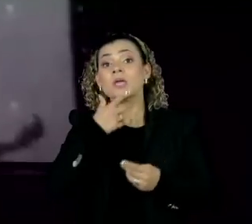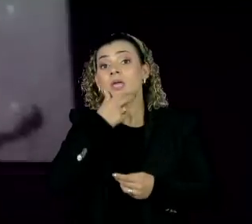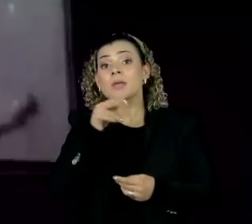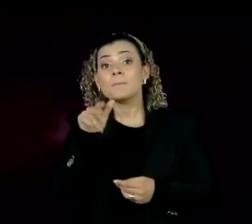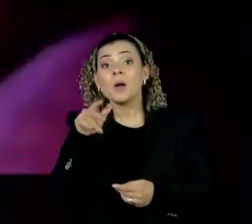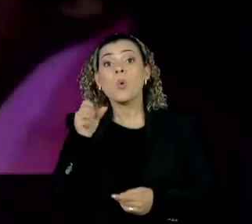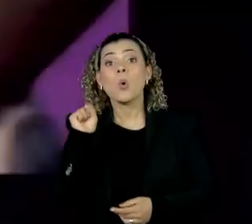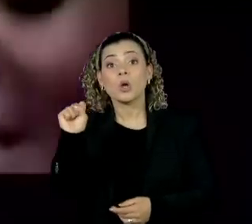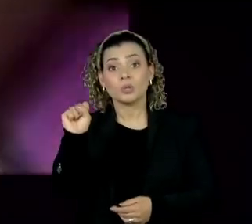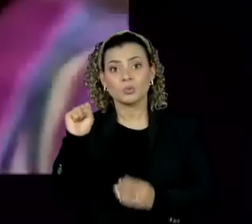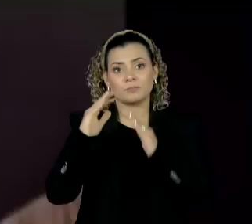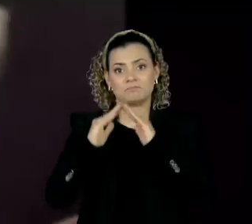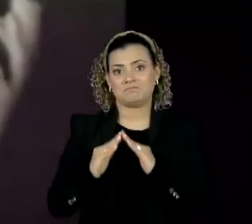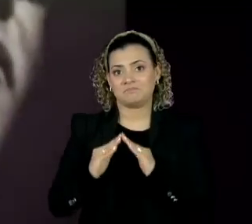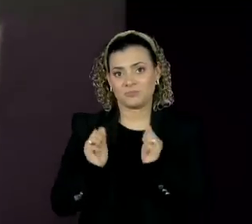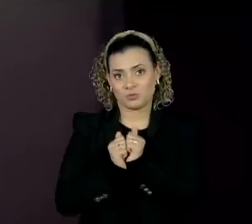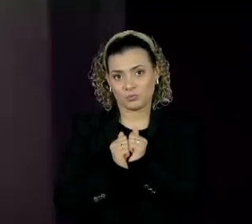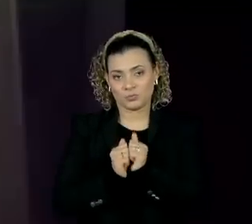moravam.